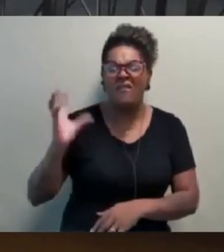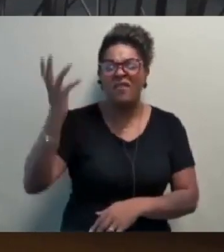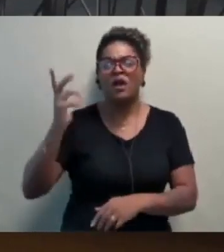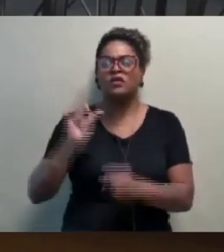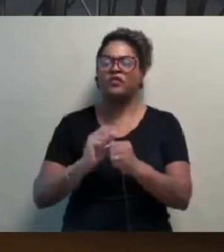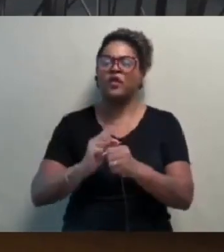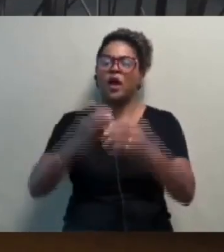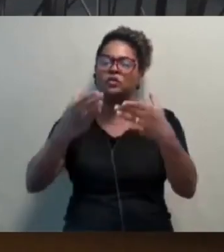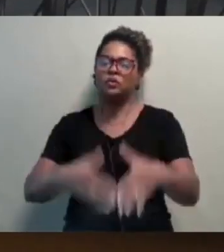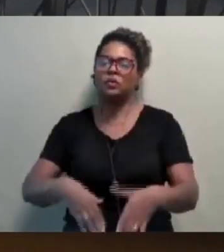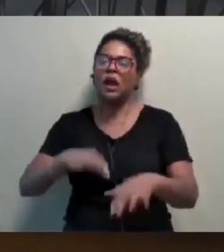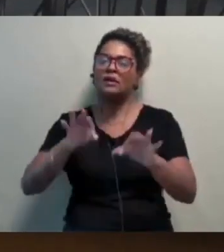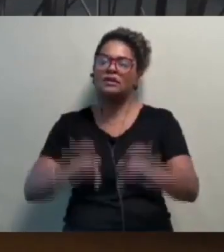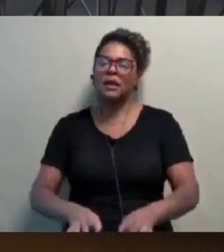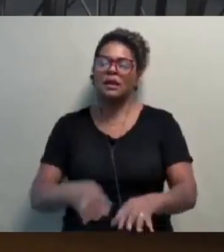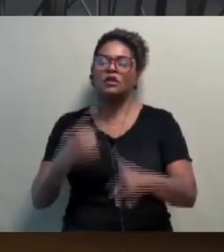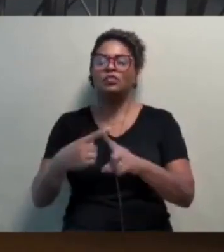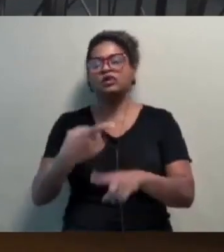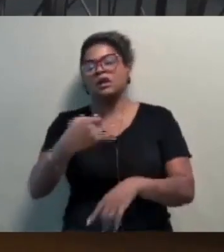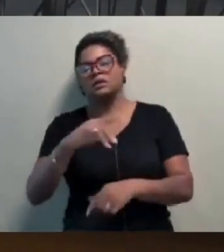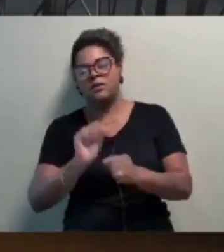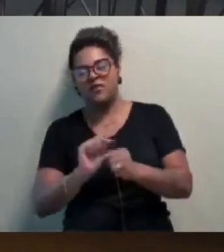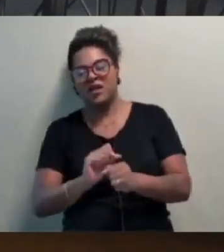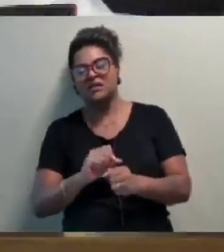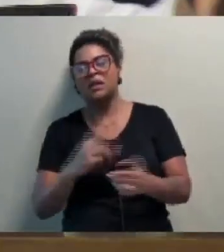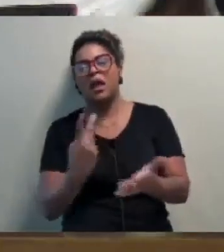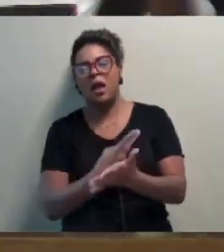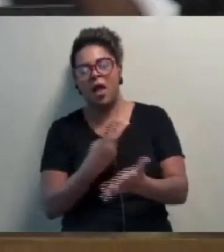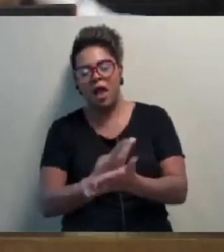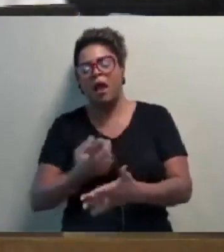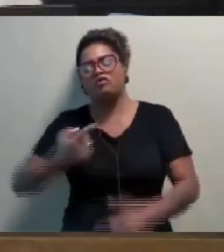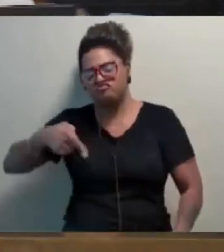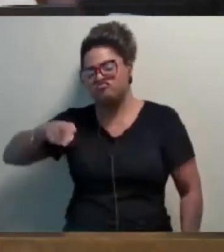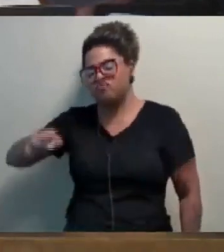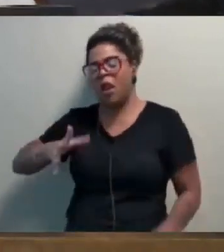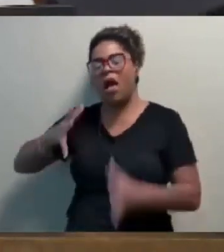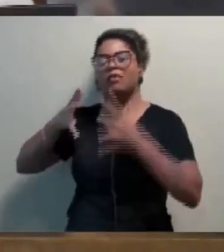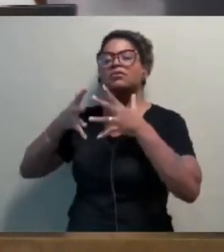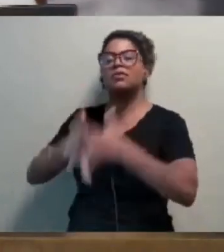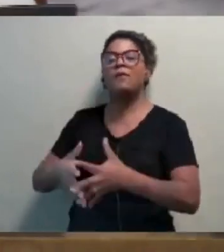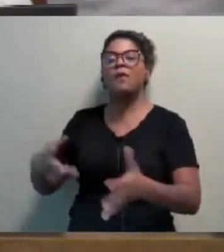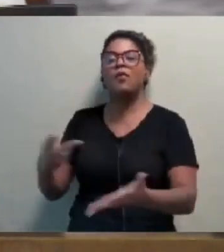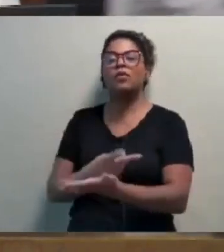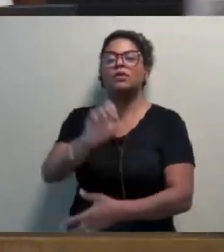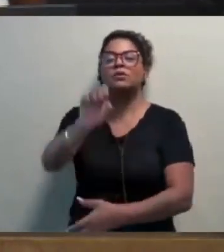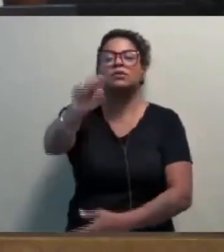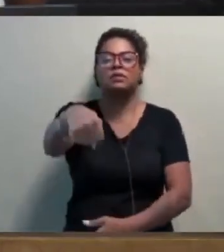Novo, vamos estar lá para não deixar que isso aconteça. Obrigado, presidente.